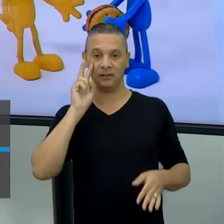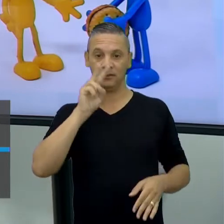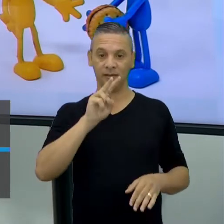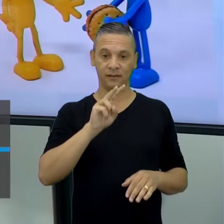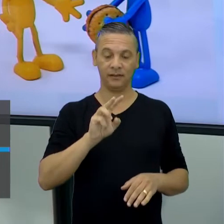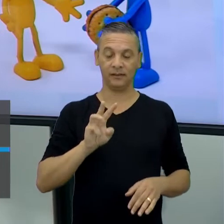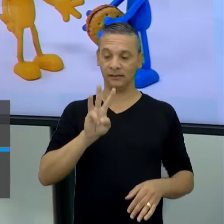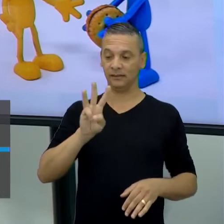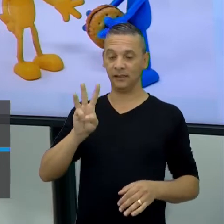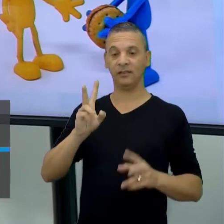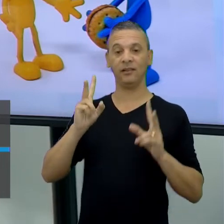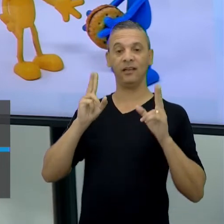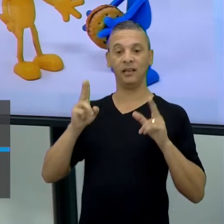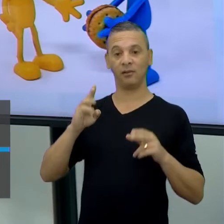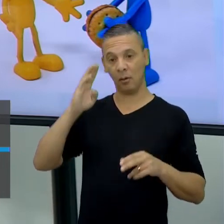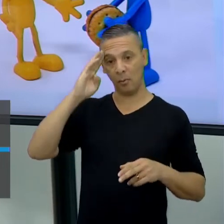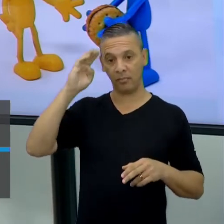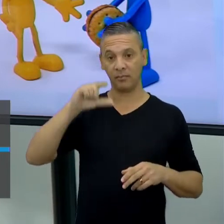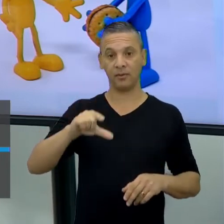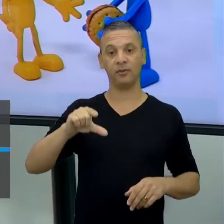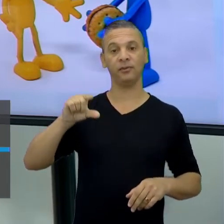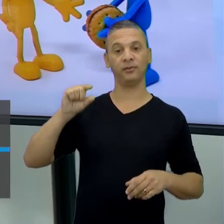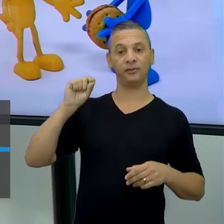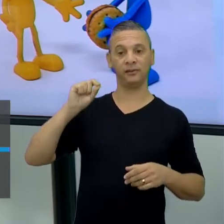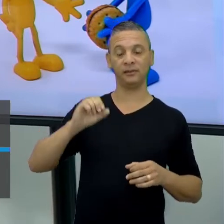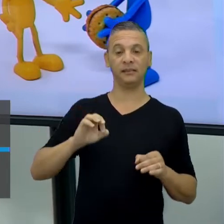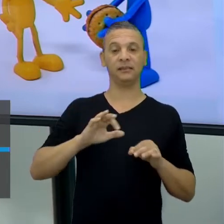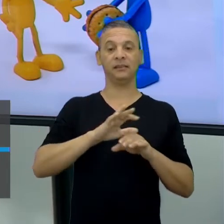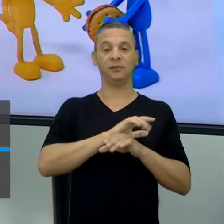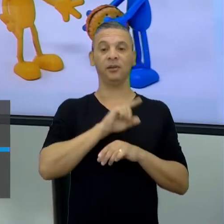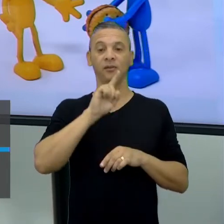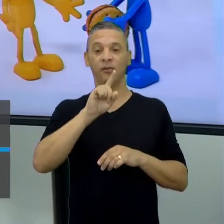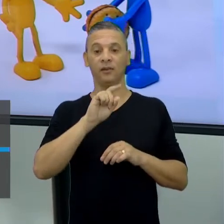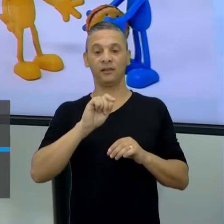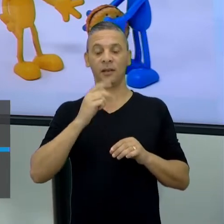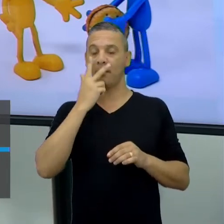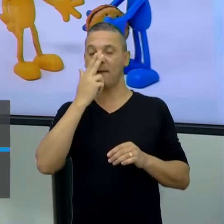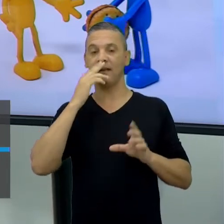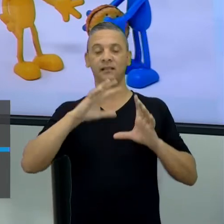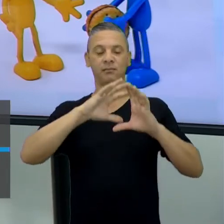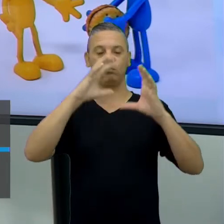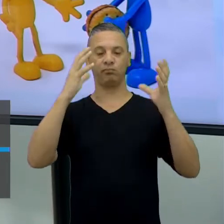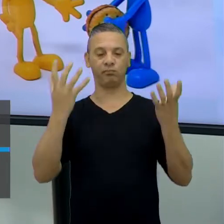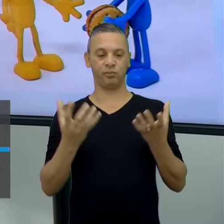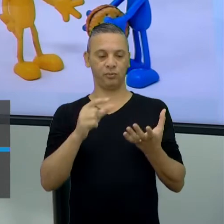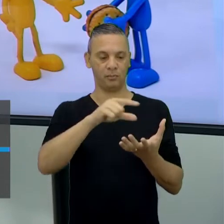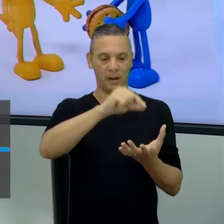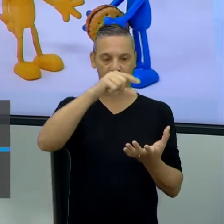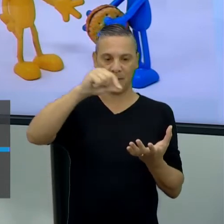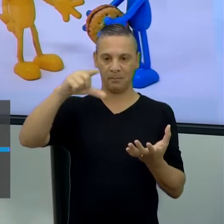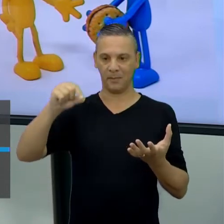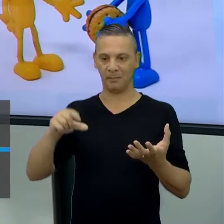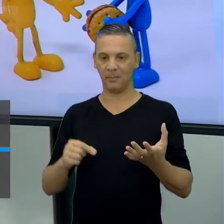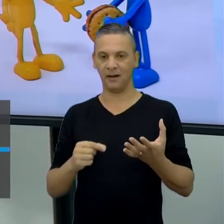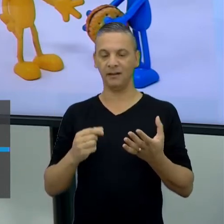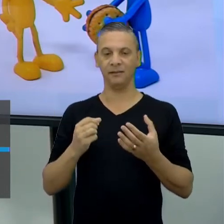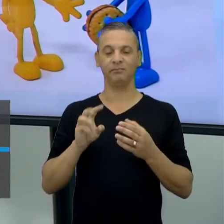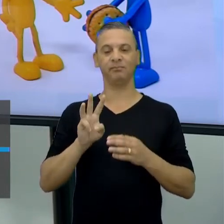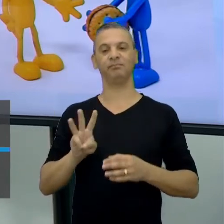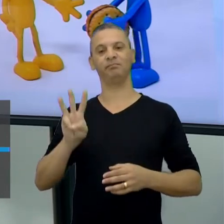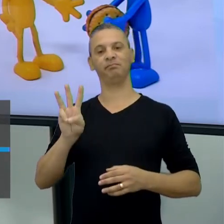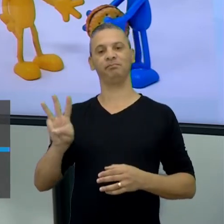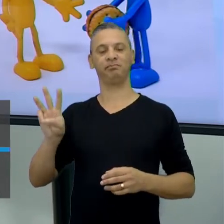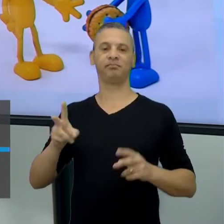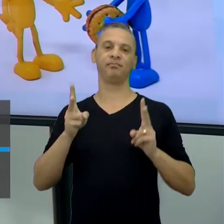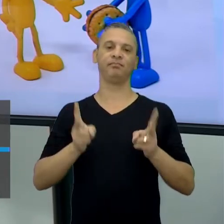do cookie como preferência. Acaba no final, você criando uma bolha, você indo para os mesmos sites. Você não vai pensar em outros sites diferentes.